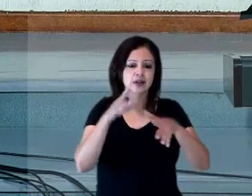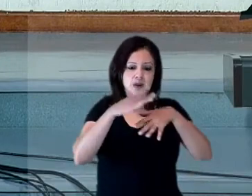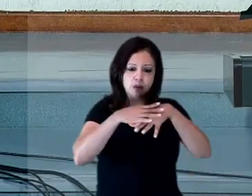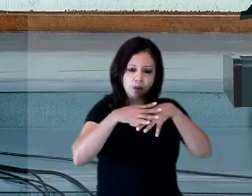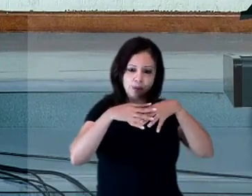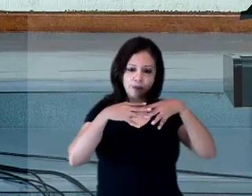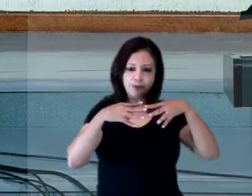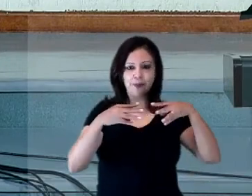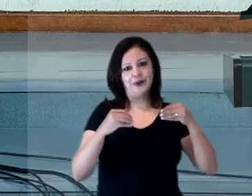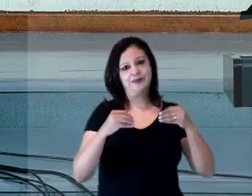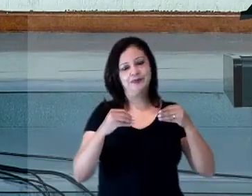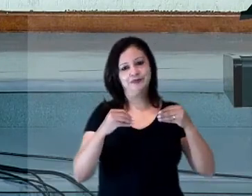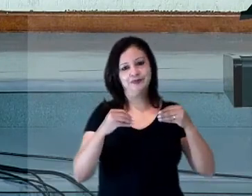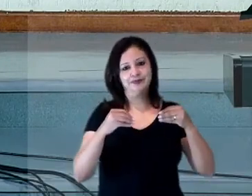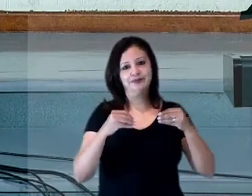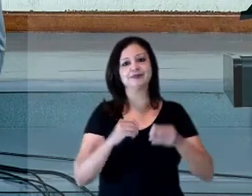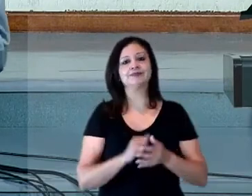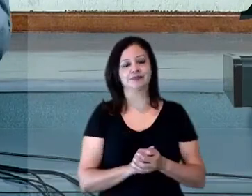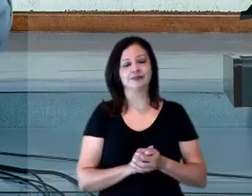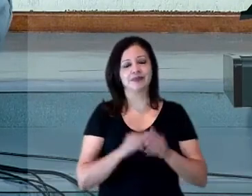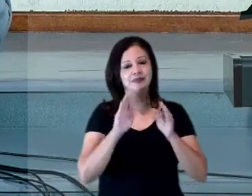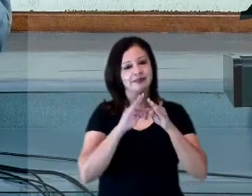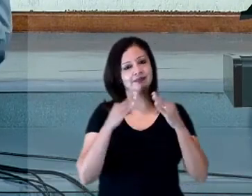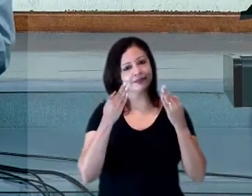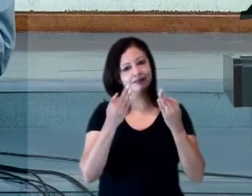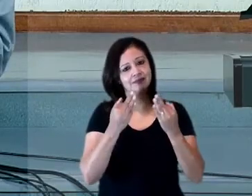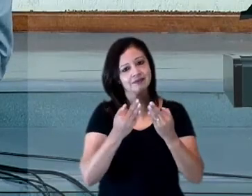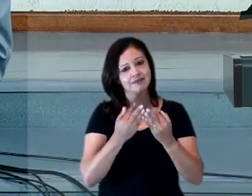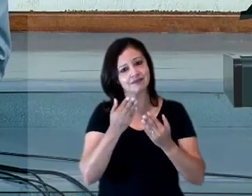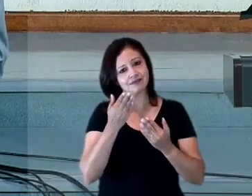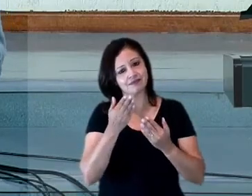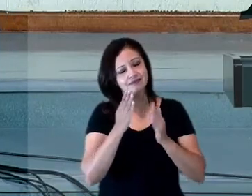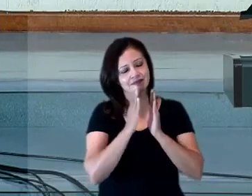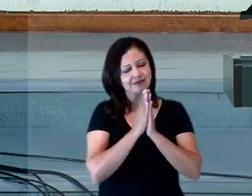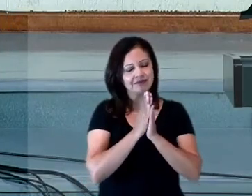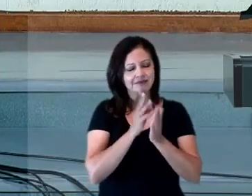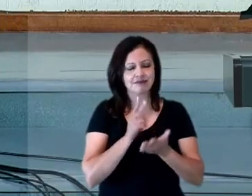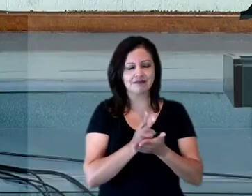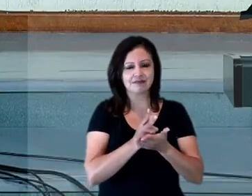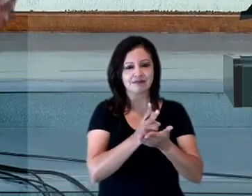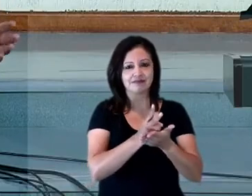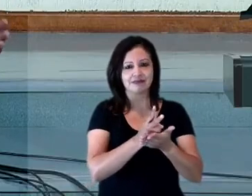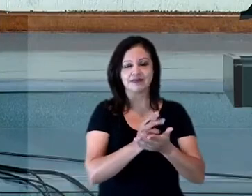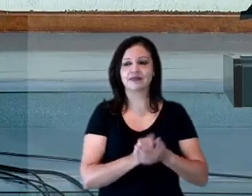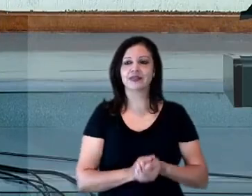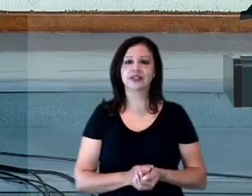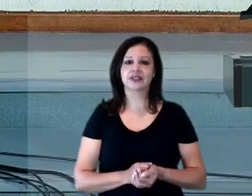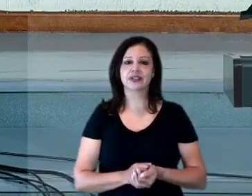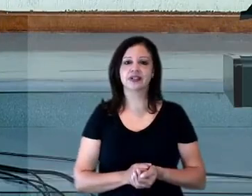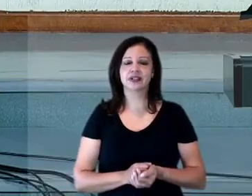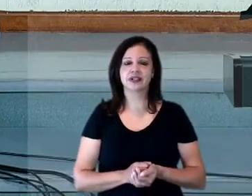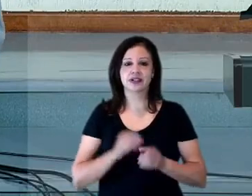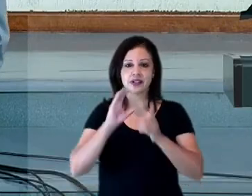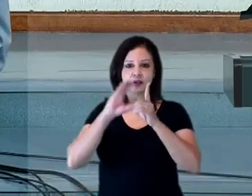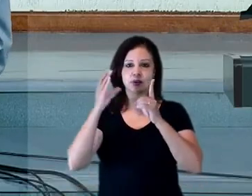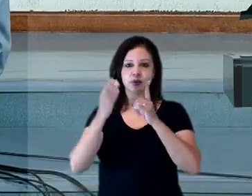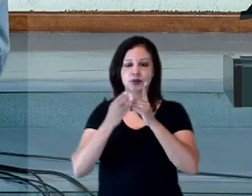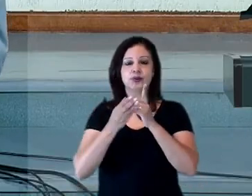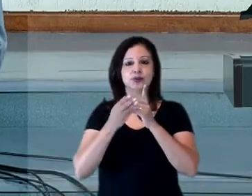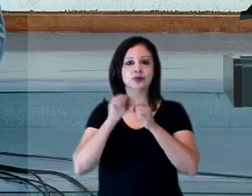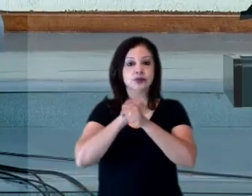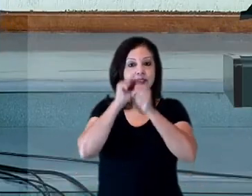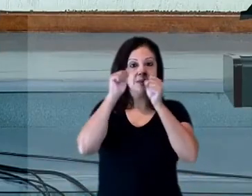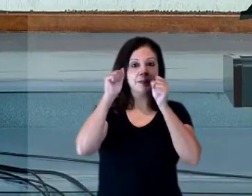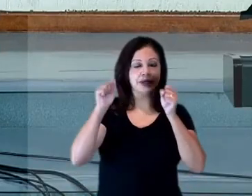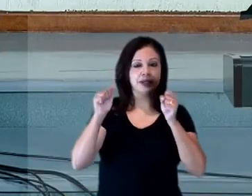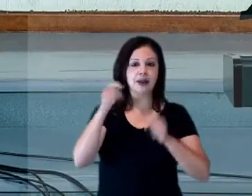completamente restaurada. André e sua família, vocês estão em nossas orações. No culto da manhã, nós também tivemos notícia do pastor Ageu,